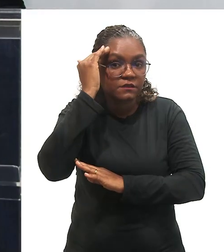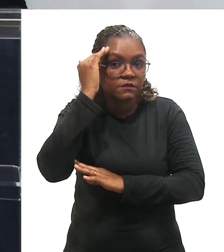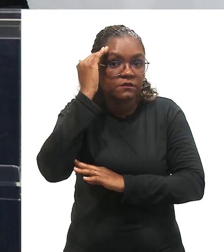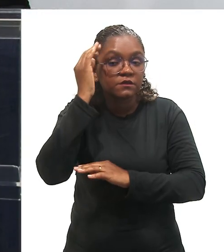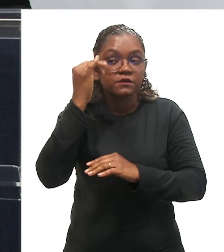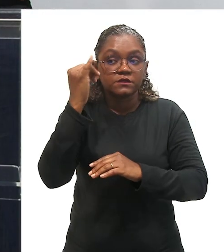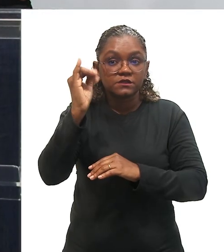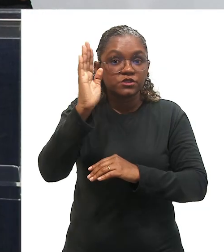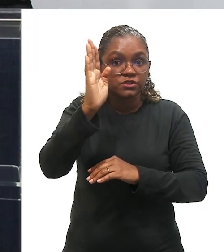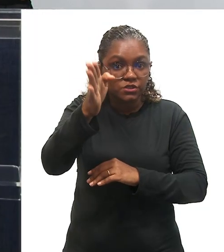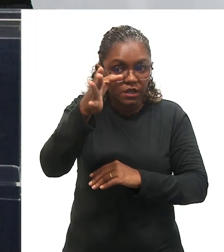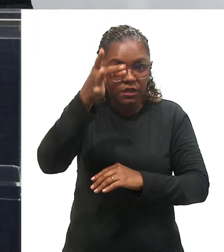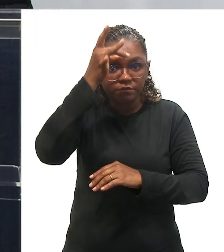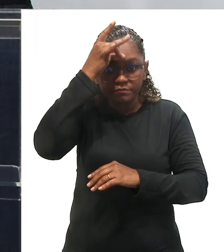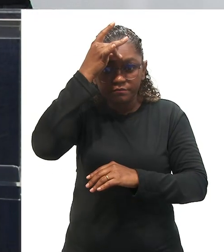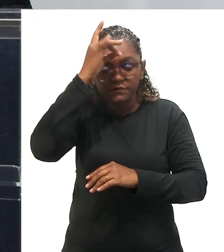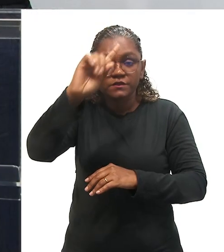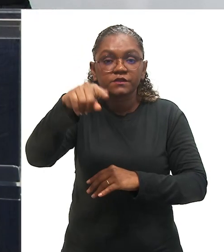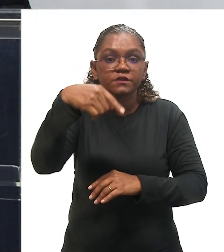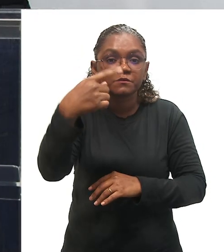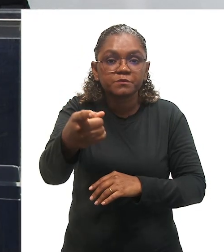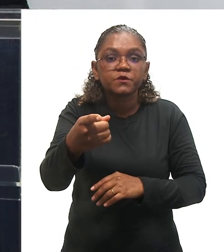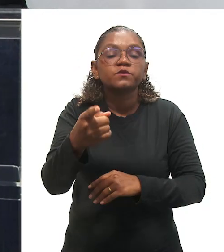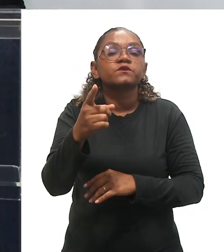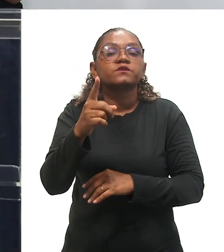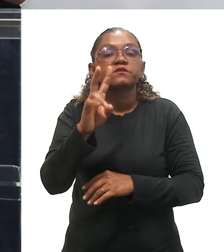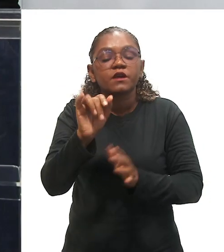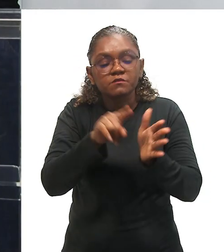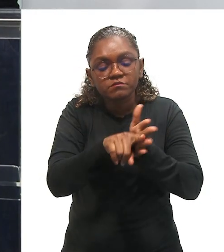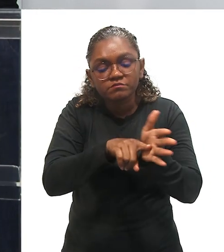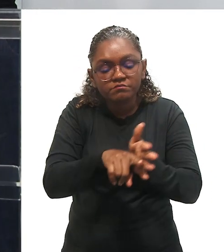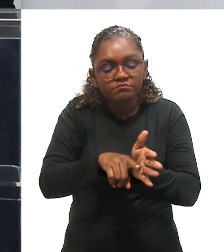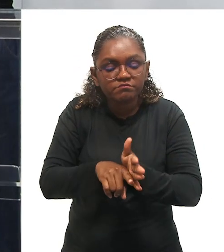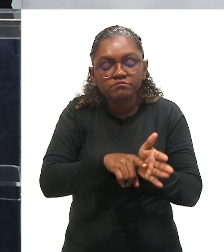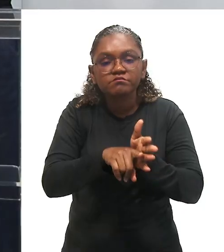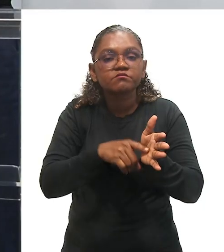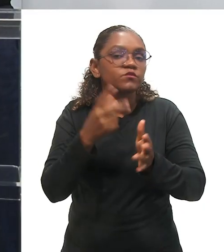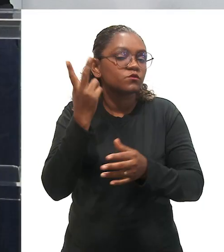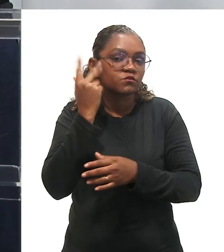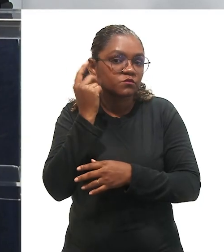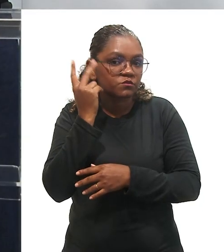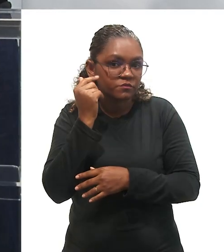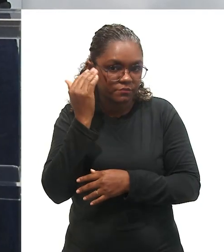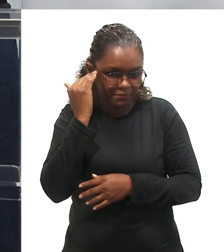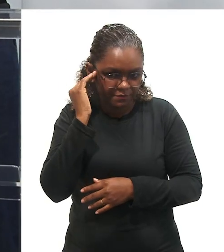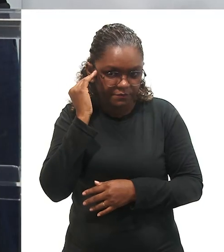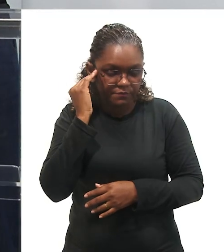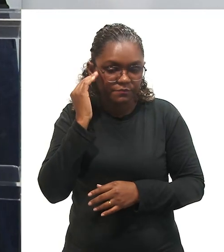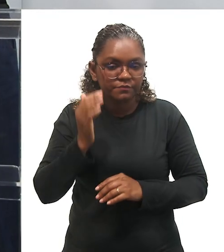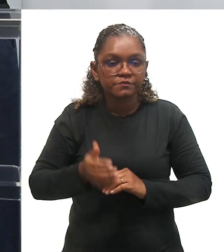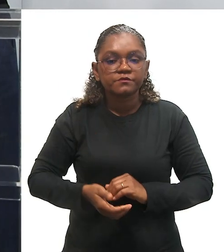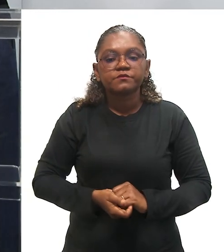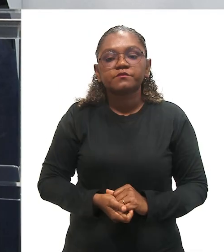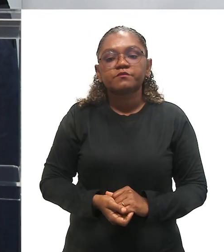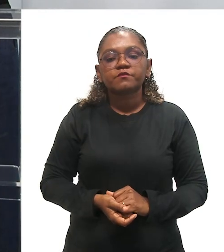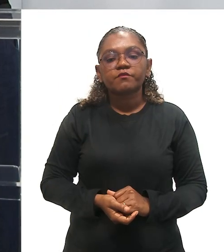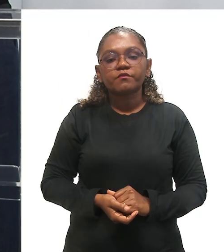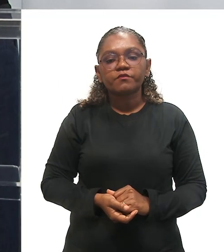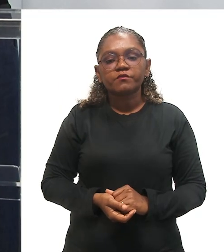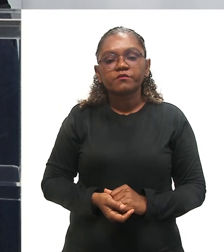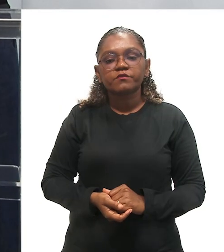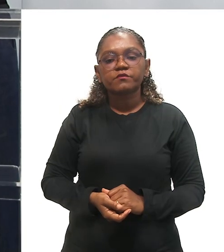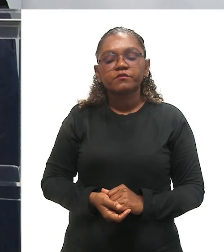consegue depois utilizar o mecanismo que tem em sua mão para pesquisar o que significa cada número daquele, cada